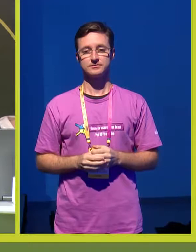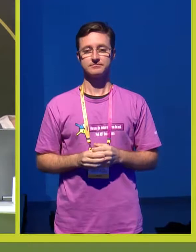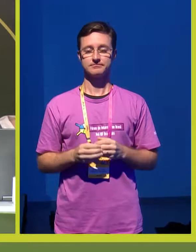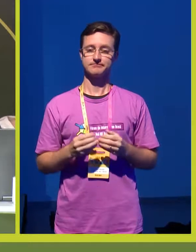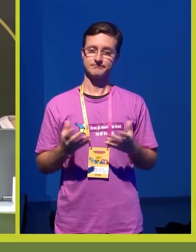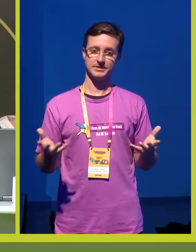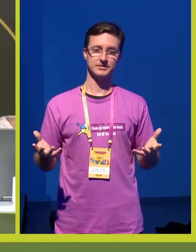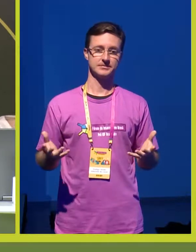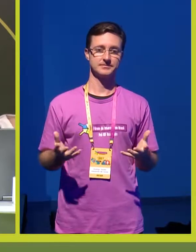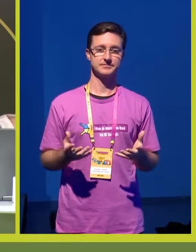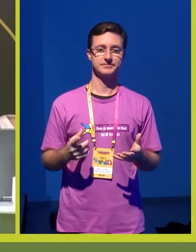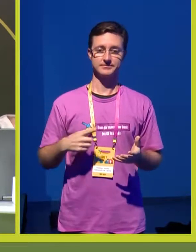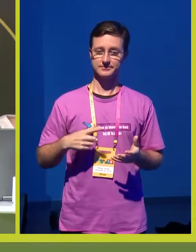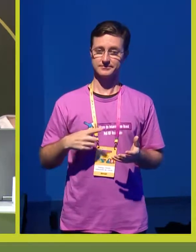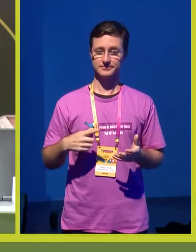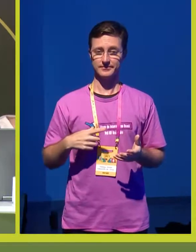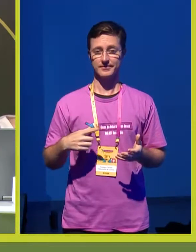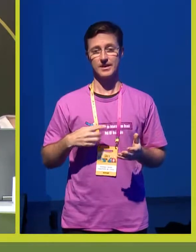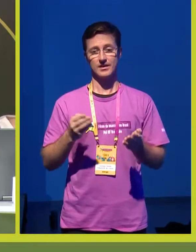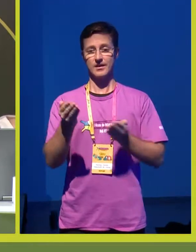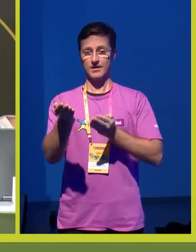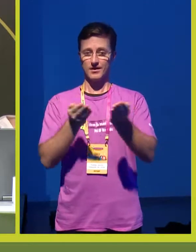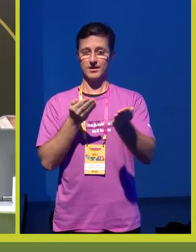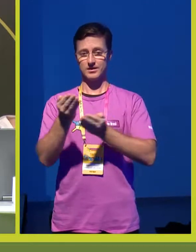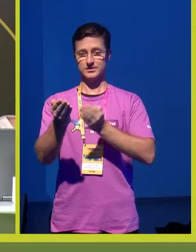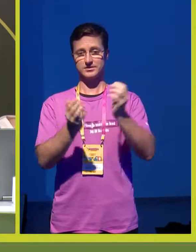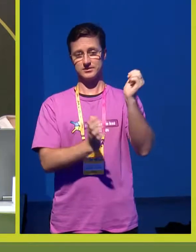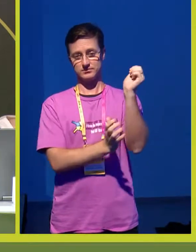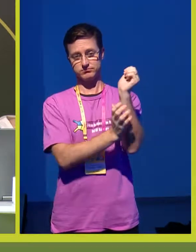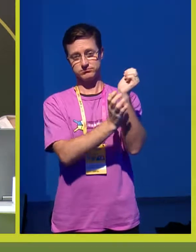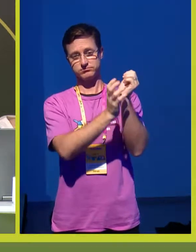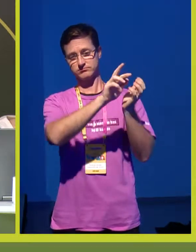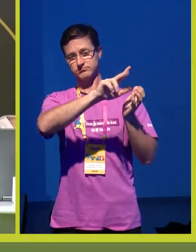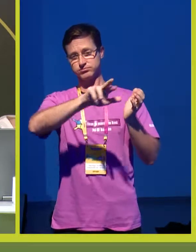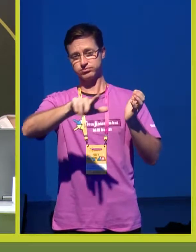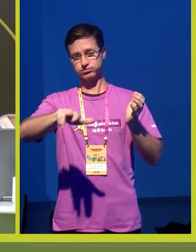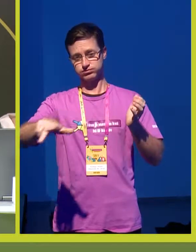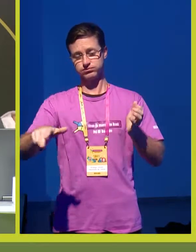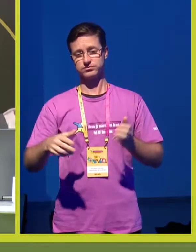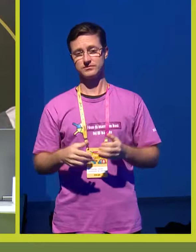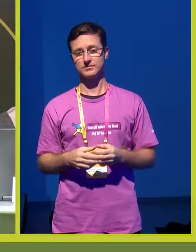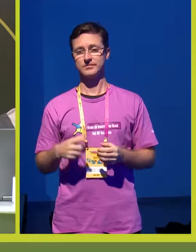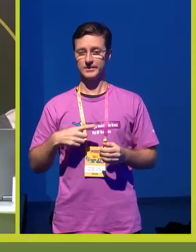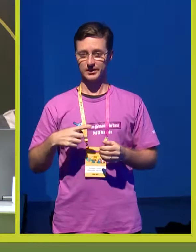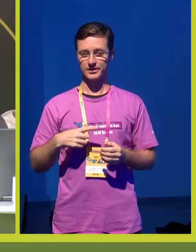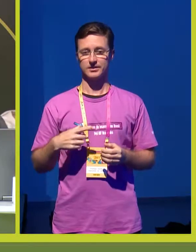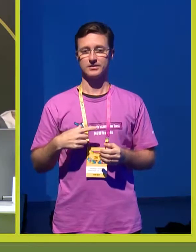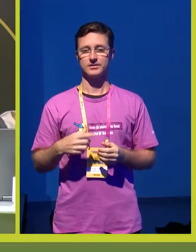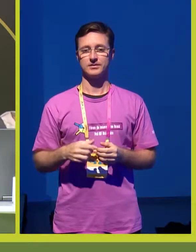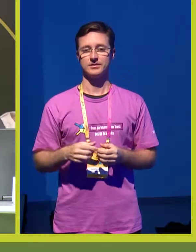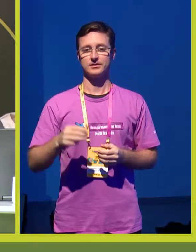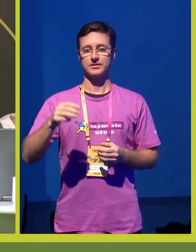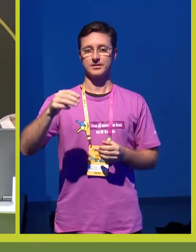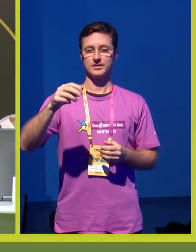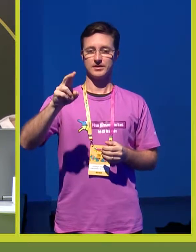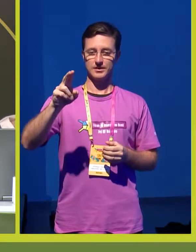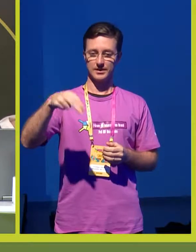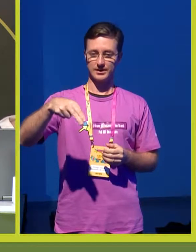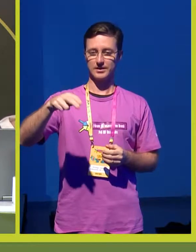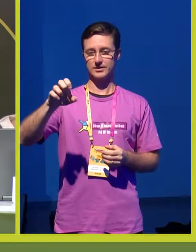bem, a gente, de fato, tem acesso ao SERPRO, tem acesso ao INCRA, ao KINIS, à ANM,